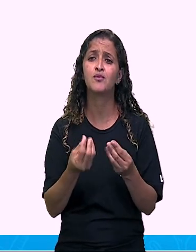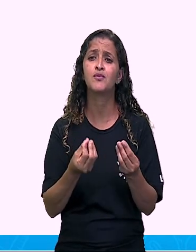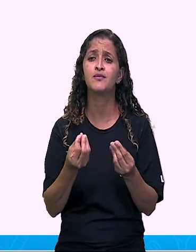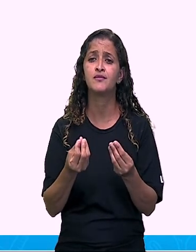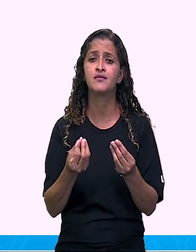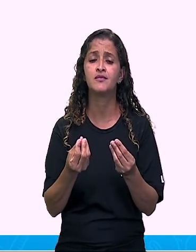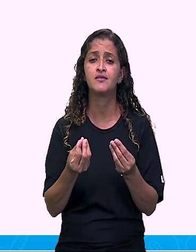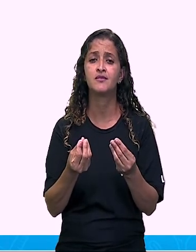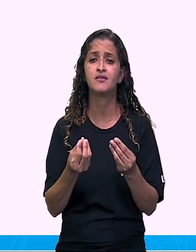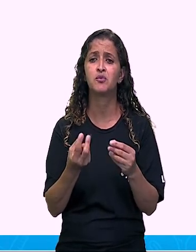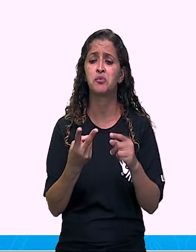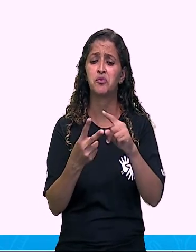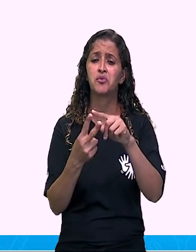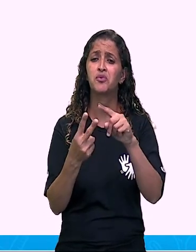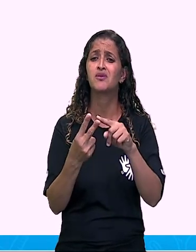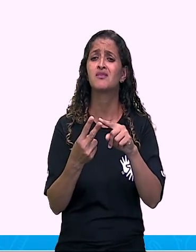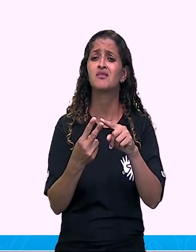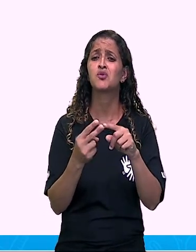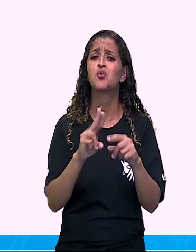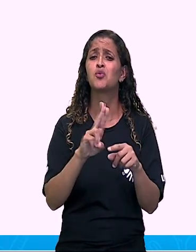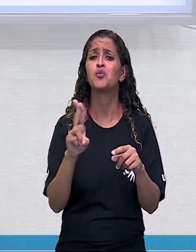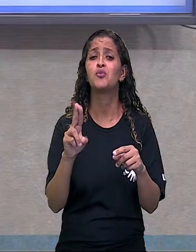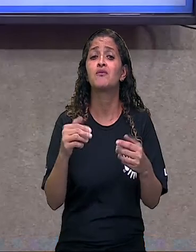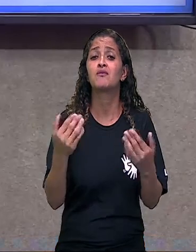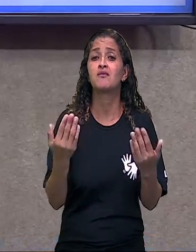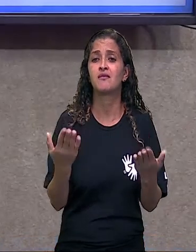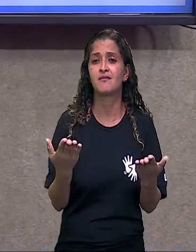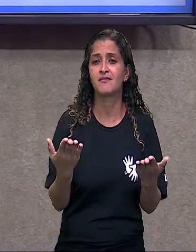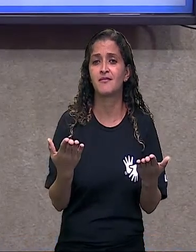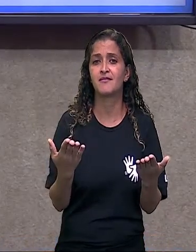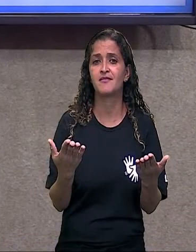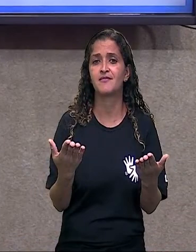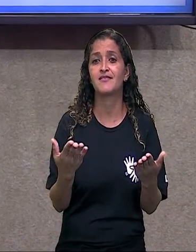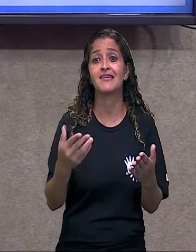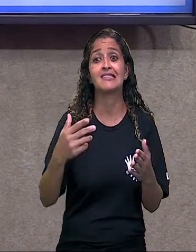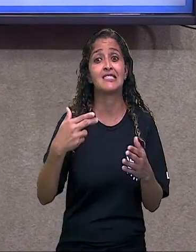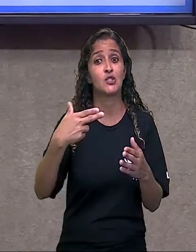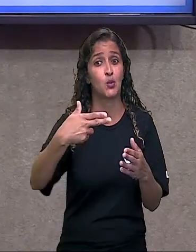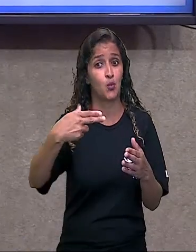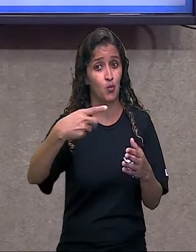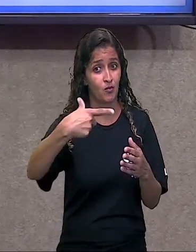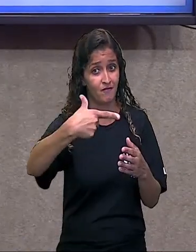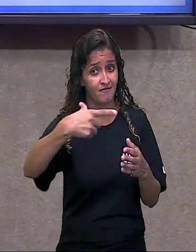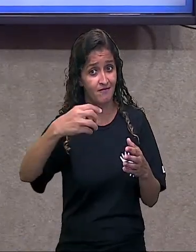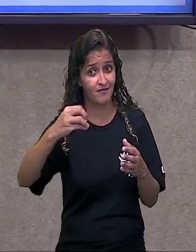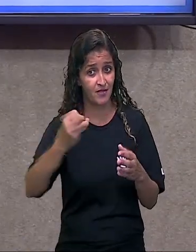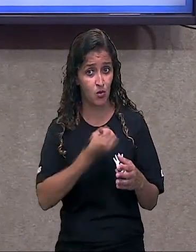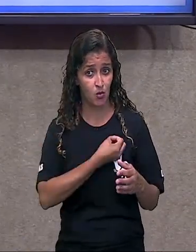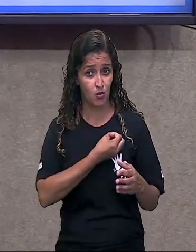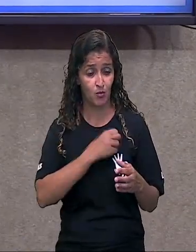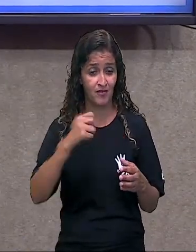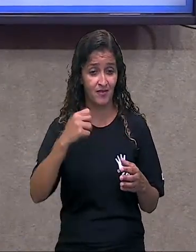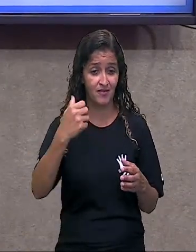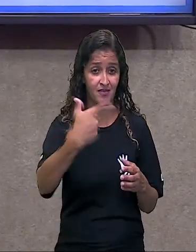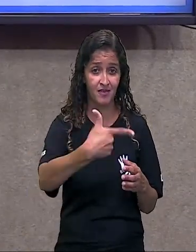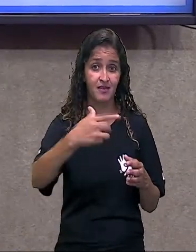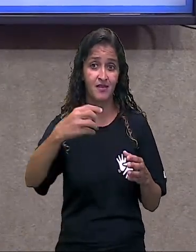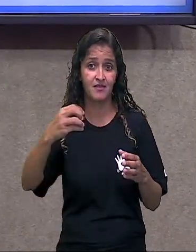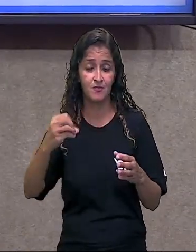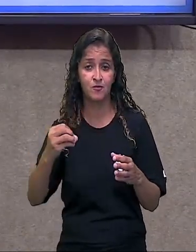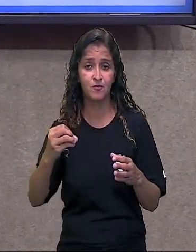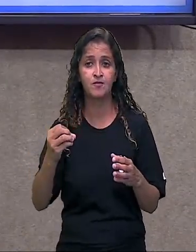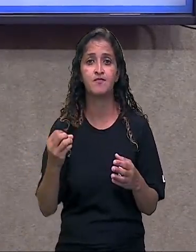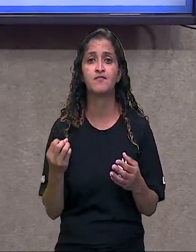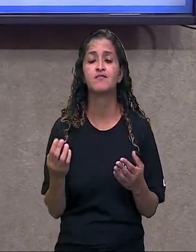chamamos 2 dezenas? Nós chamamos de 20. Tá certo?